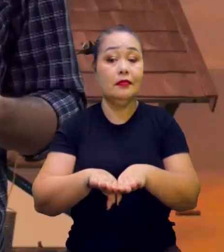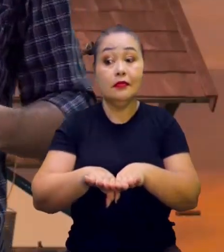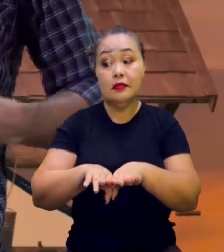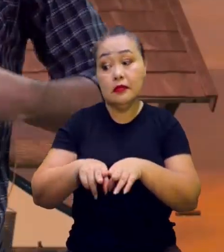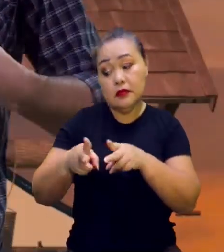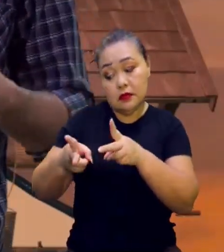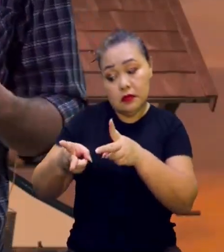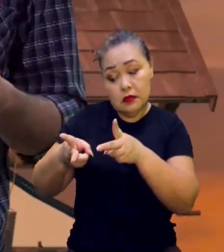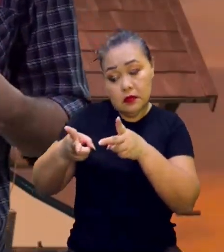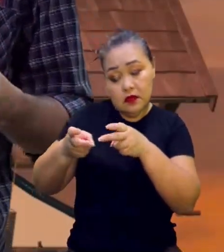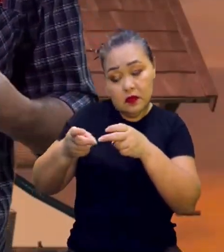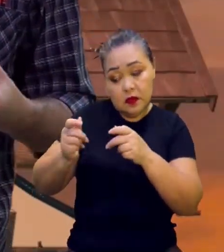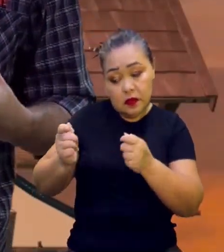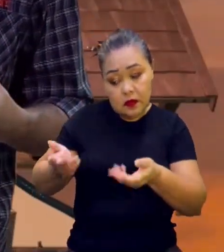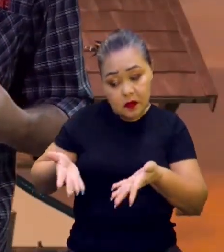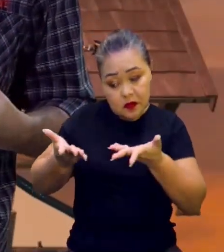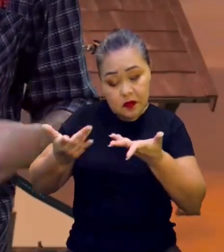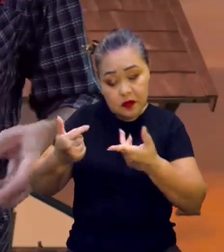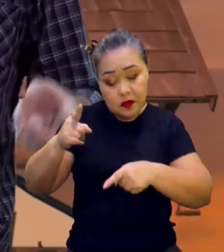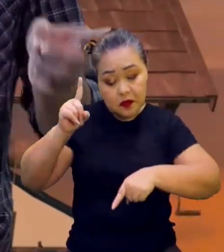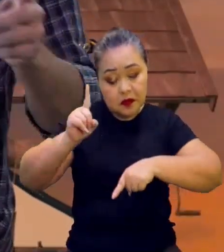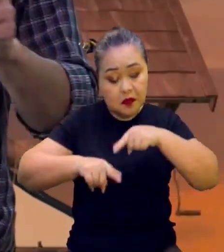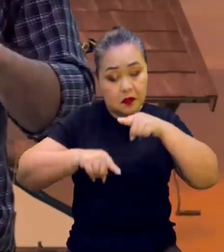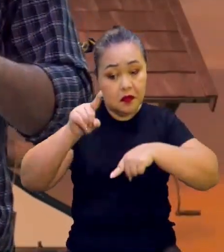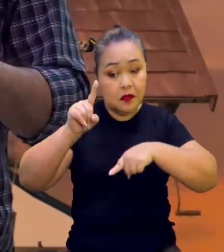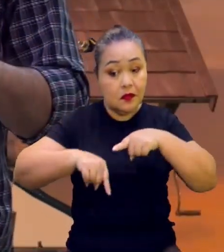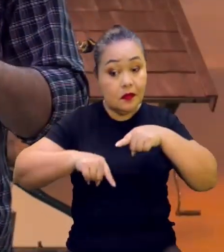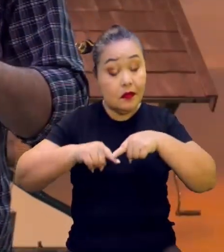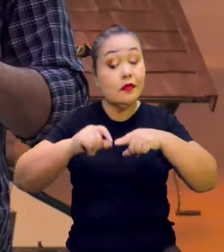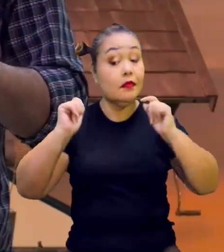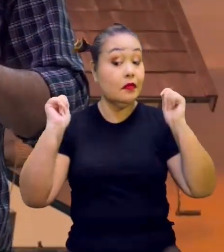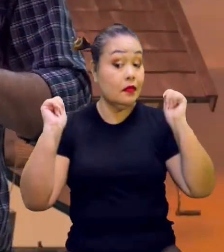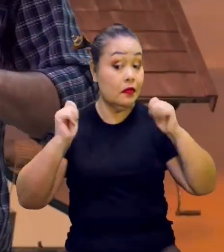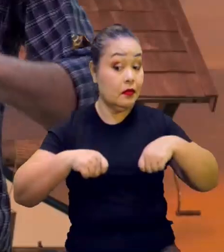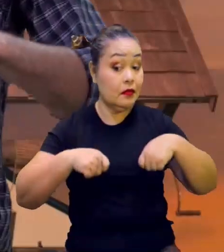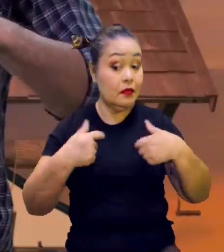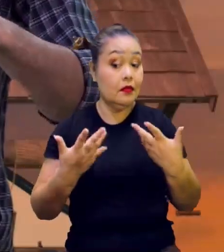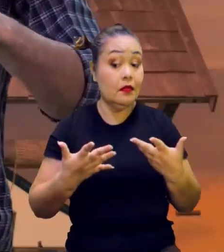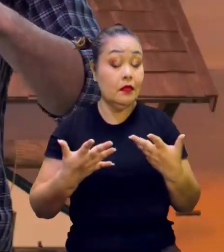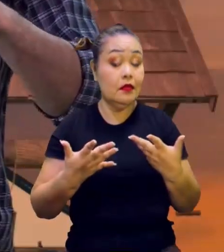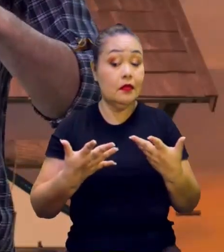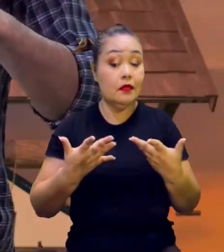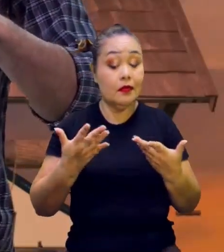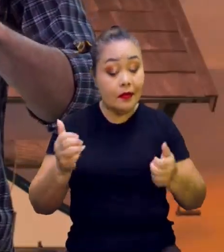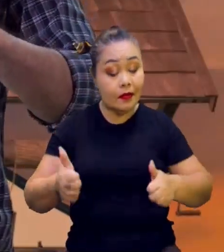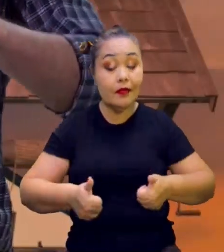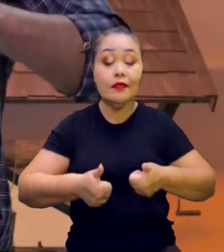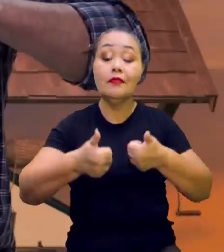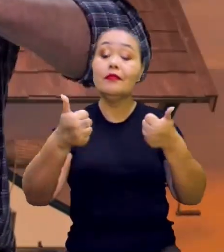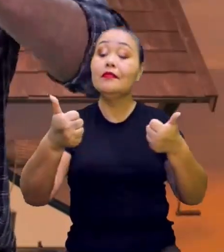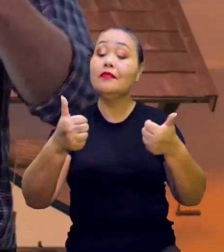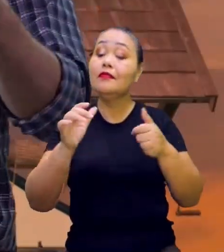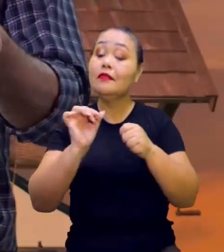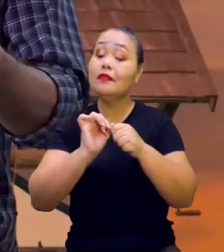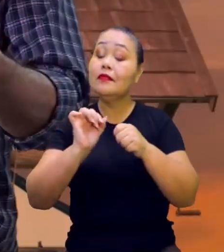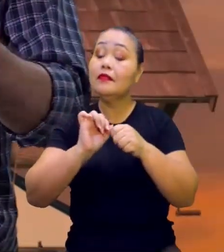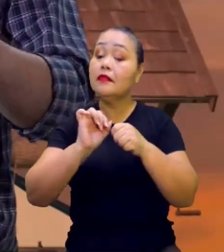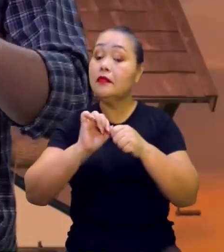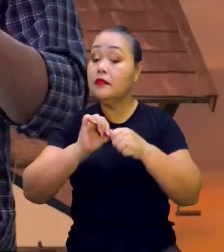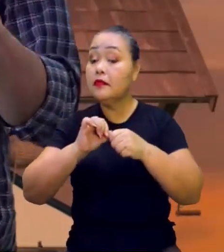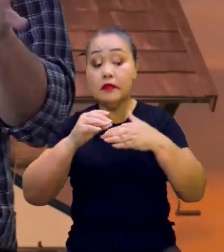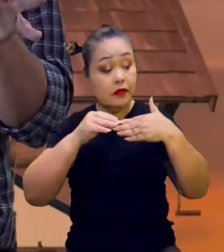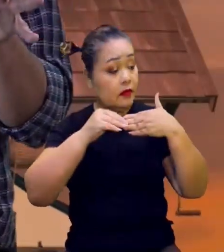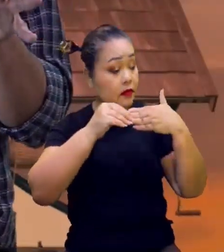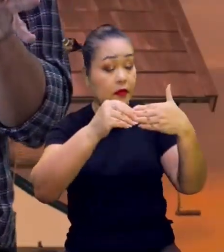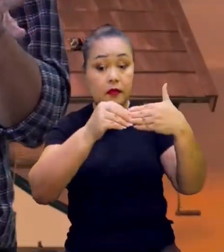extrair, potencializar produtos que vão viabilizar a melhoria de condições até de locomoção,